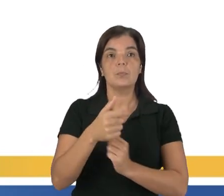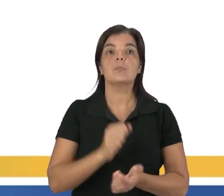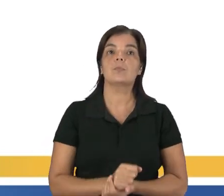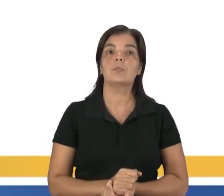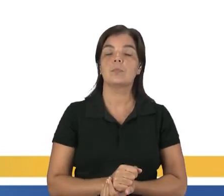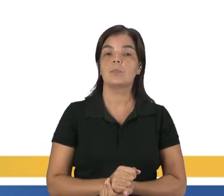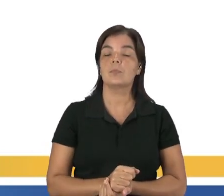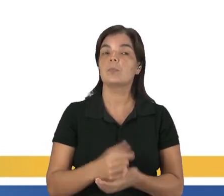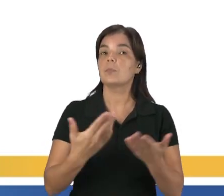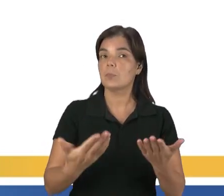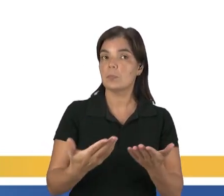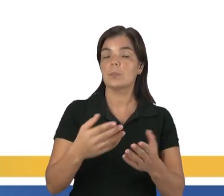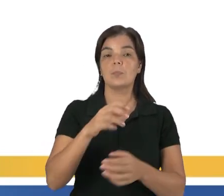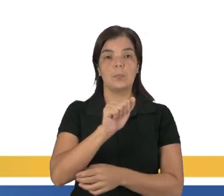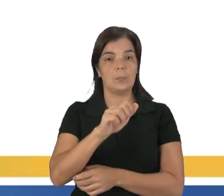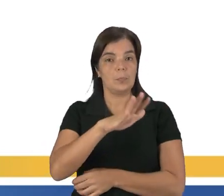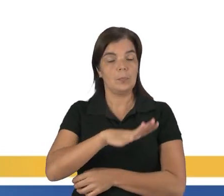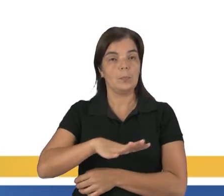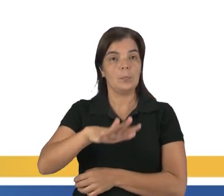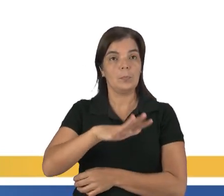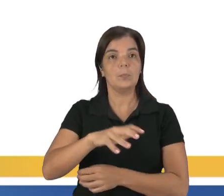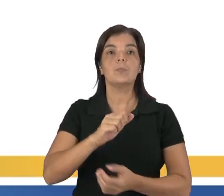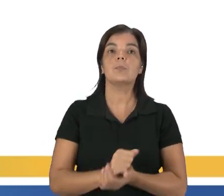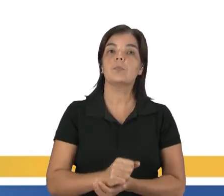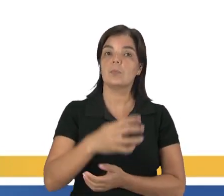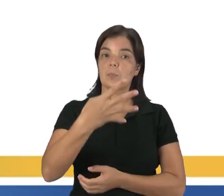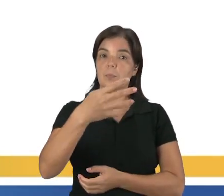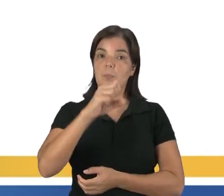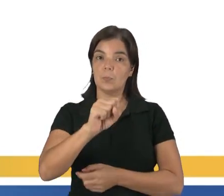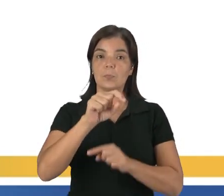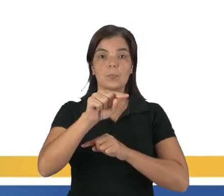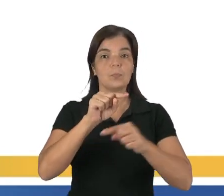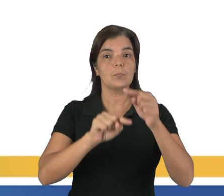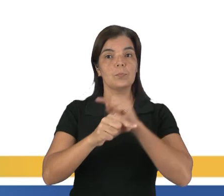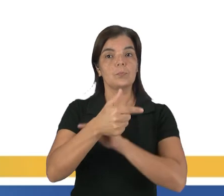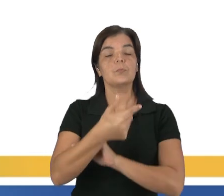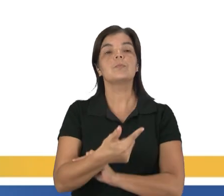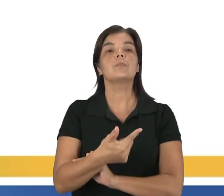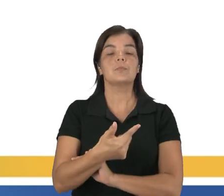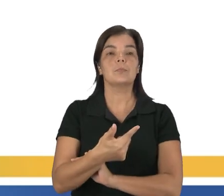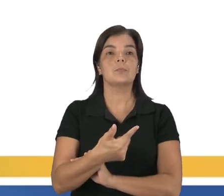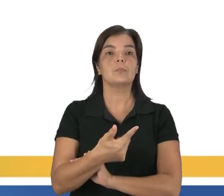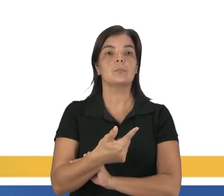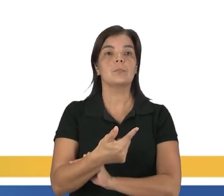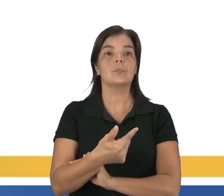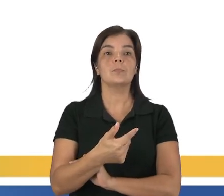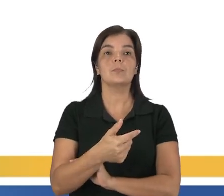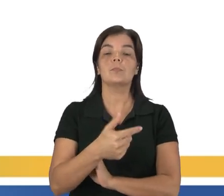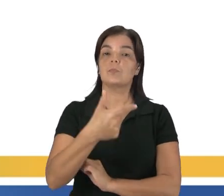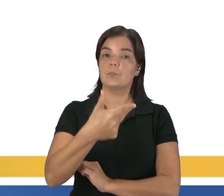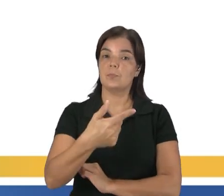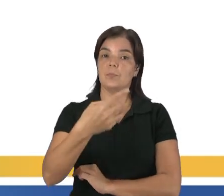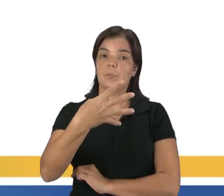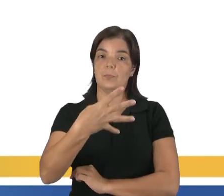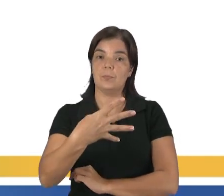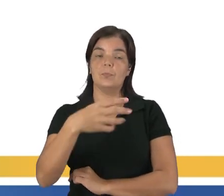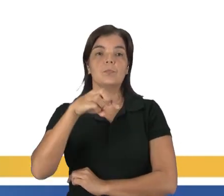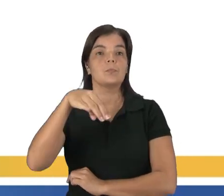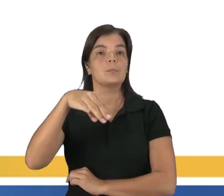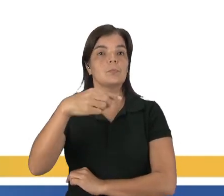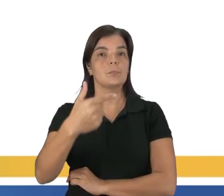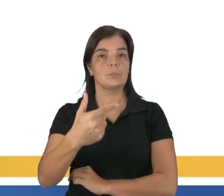2. Assim, no caso, 12 vezes 4 igual a 48. E quando eu divido por 2, vai me dar a resposta igual